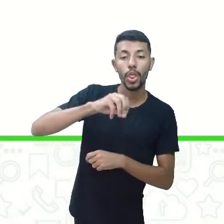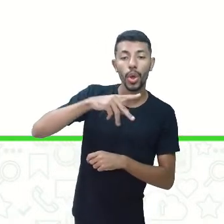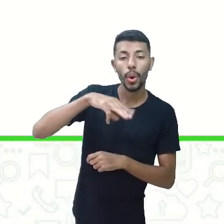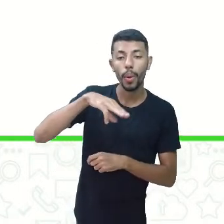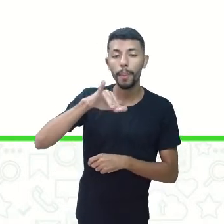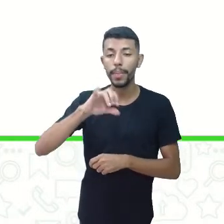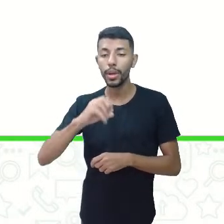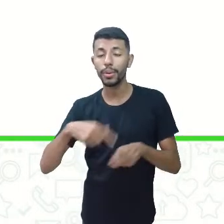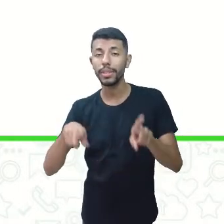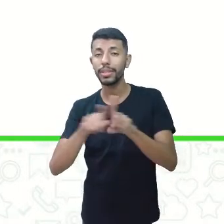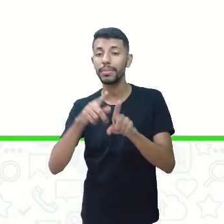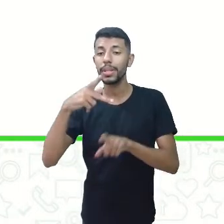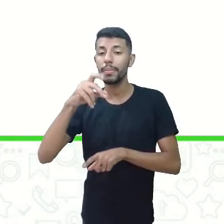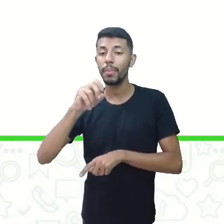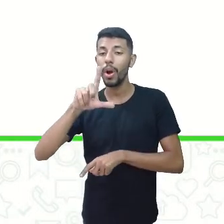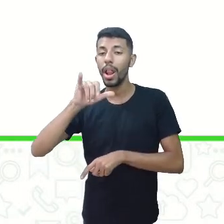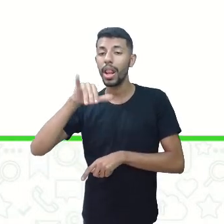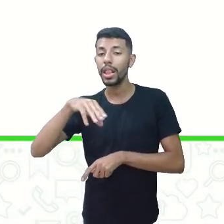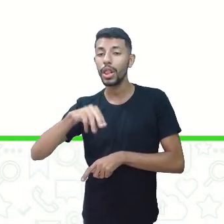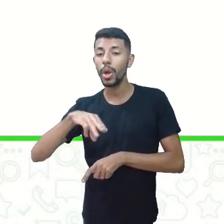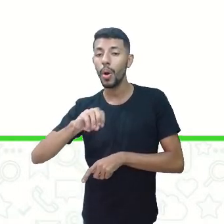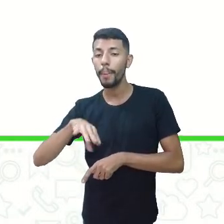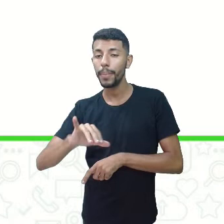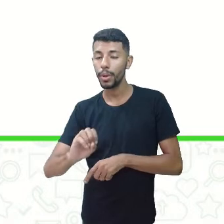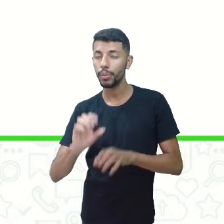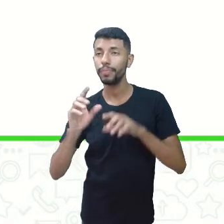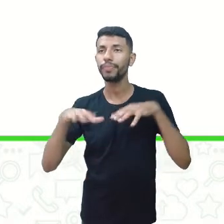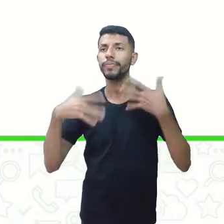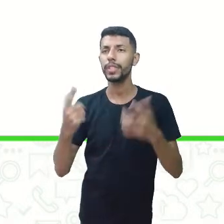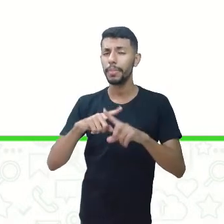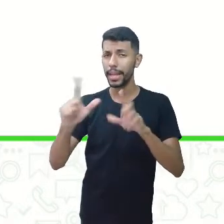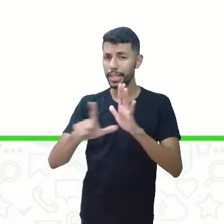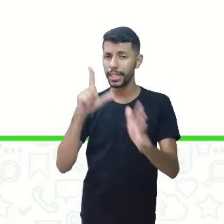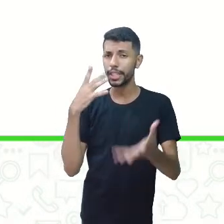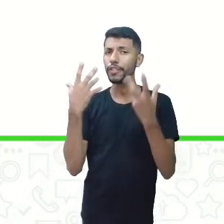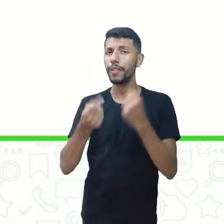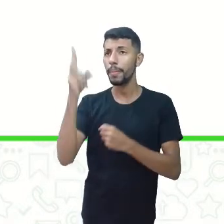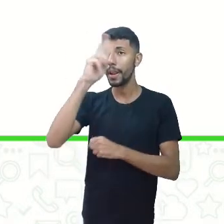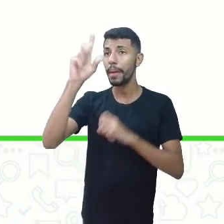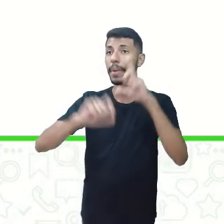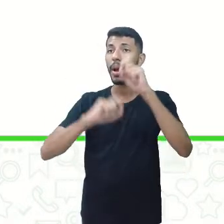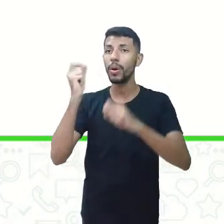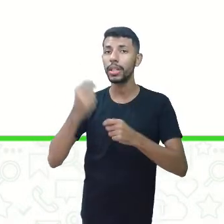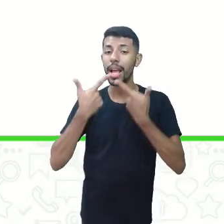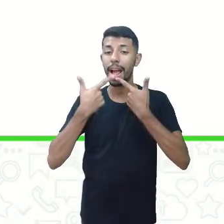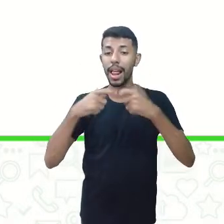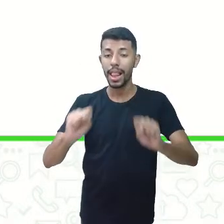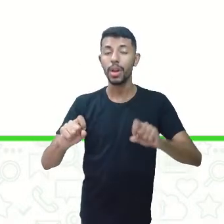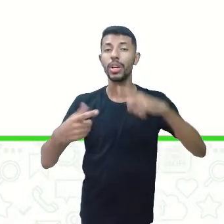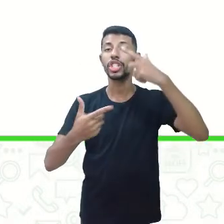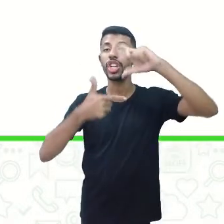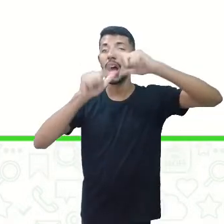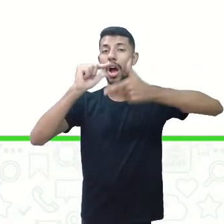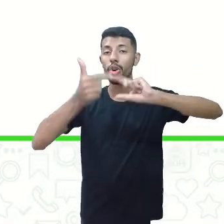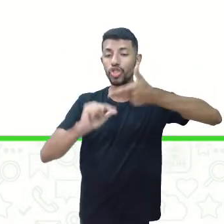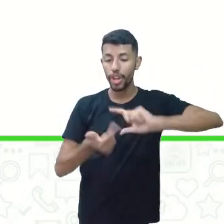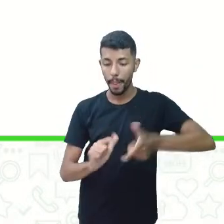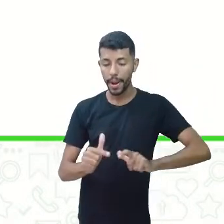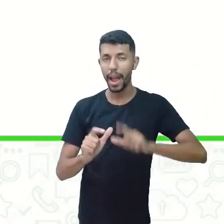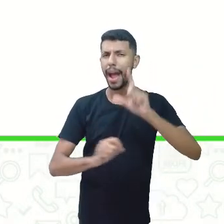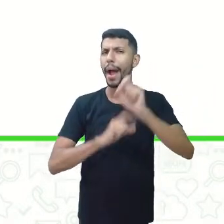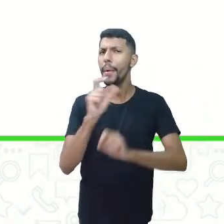vamos lembrar o seguinte, da linguagem algébrica. O que é uma linguagem algébrica? É quando nós utilizamos,